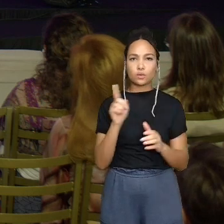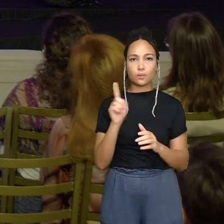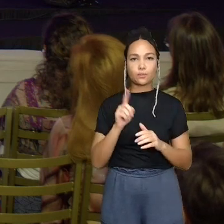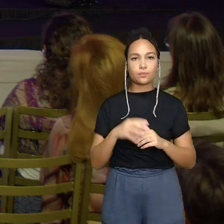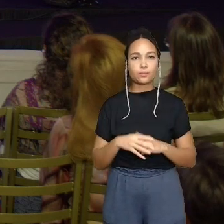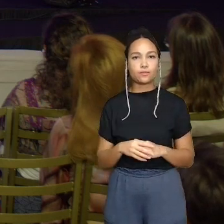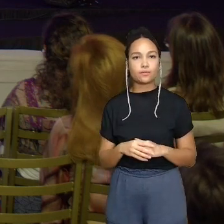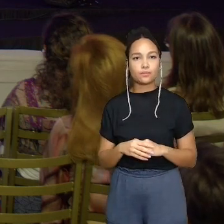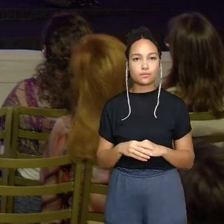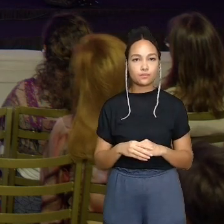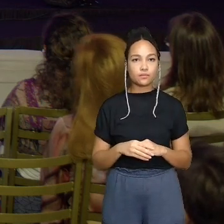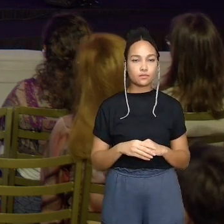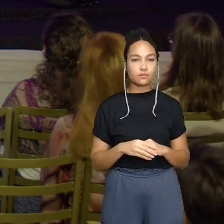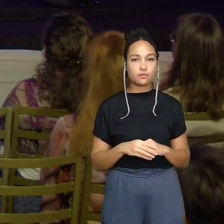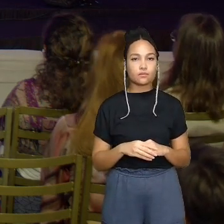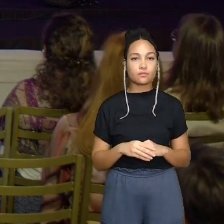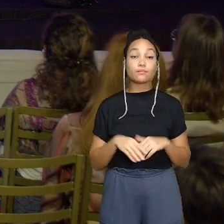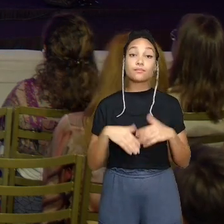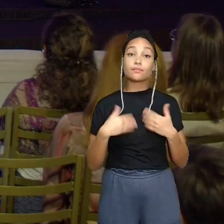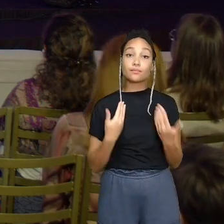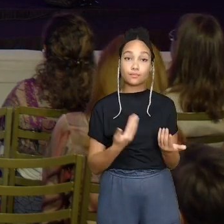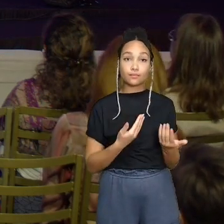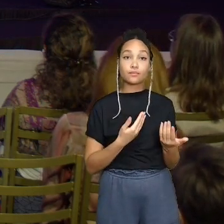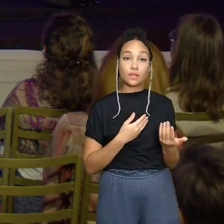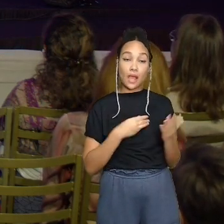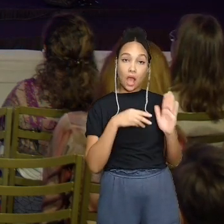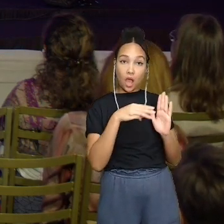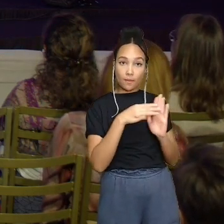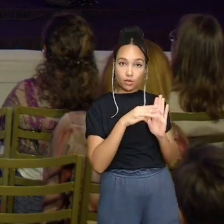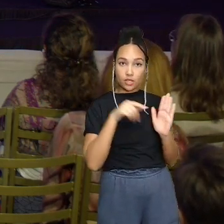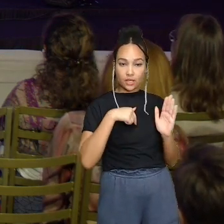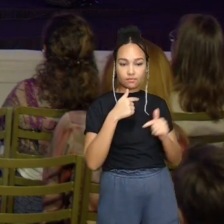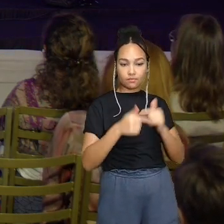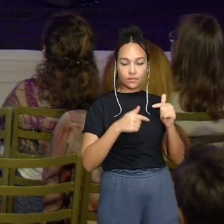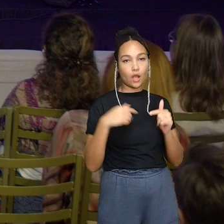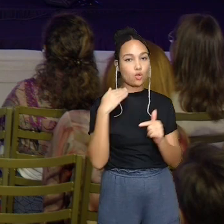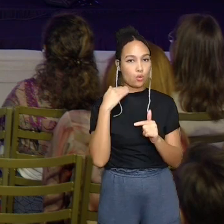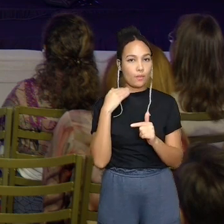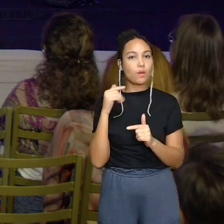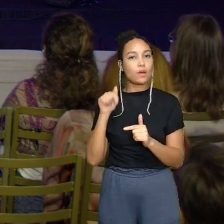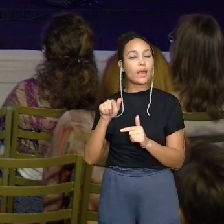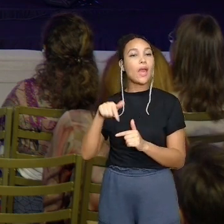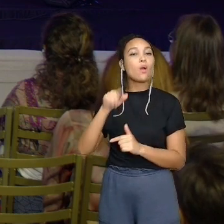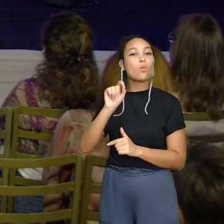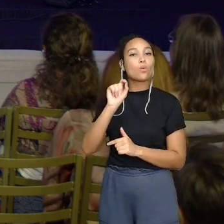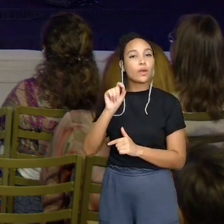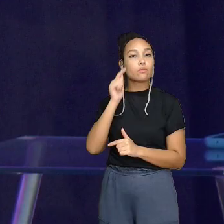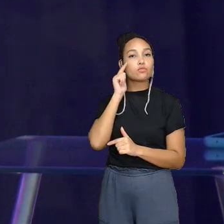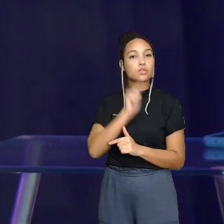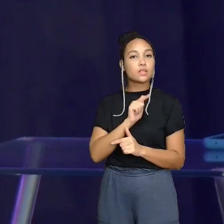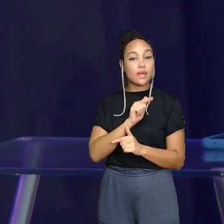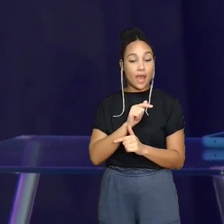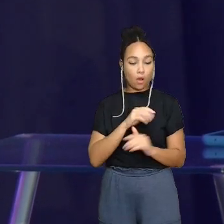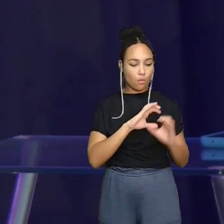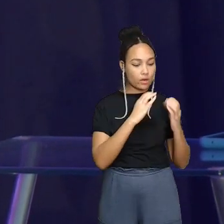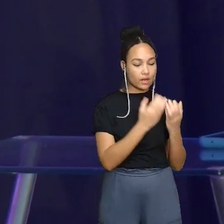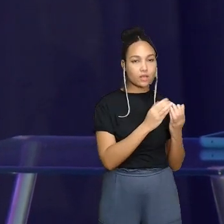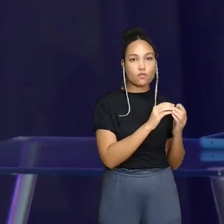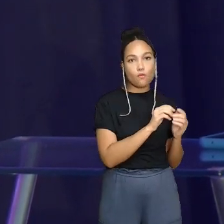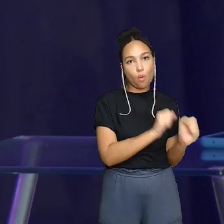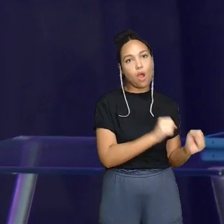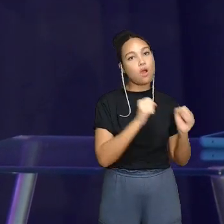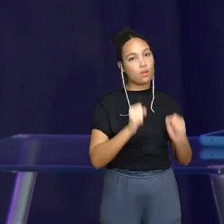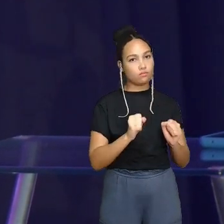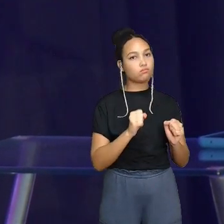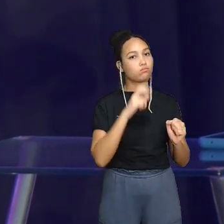Então, a nossa metodologia de trabalho no banco, ela é de fortalecer a comunidade. Então, a gente trabalha